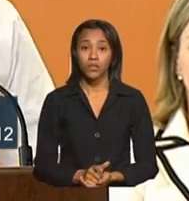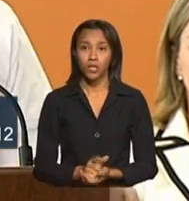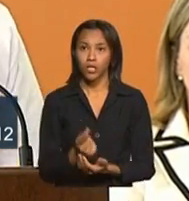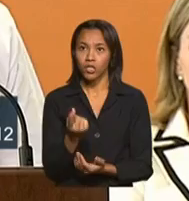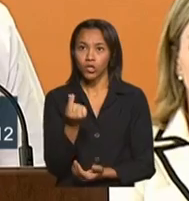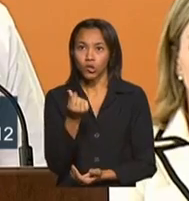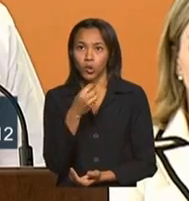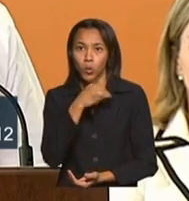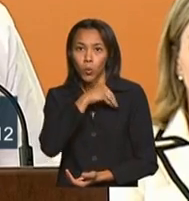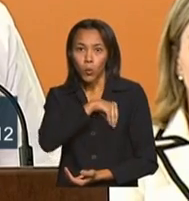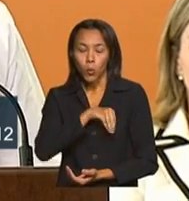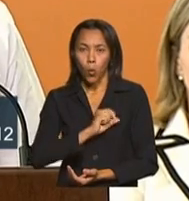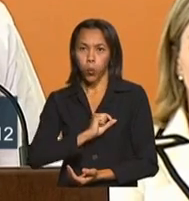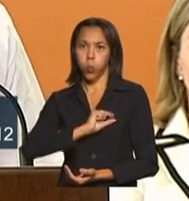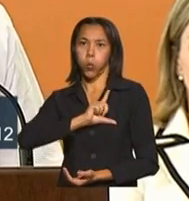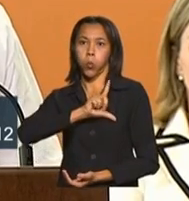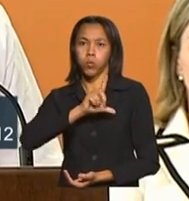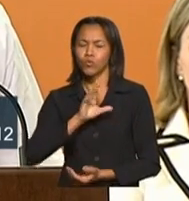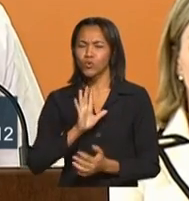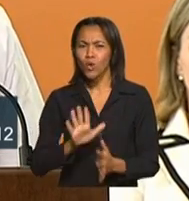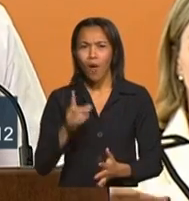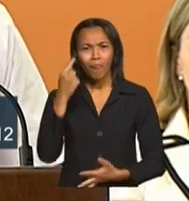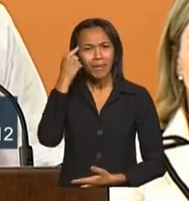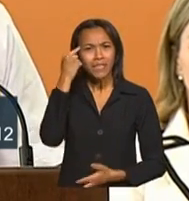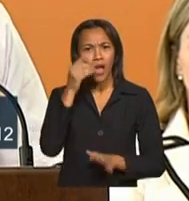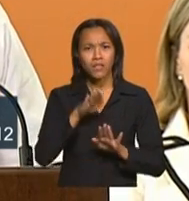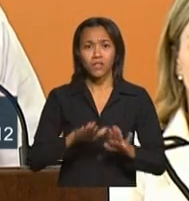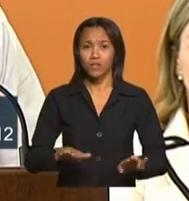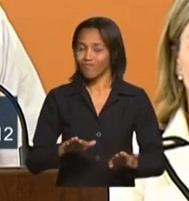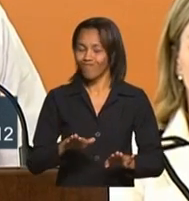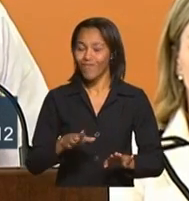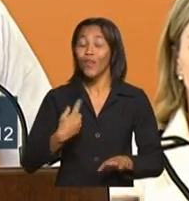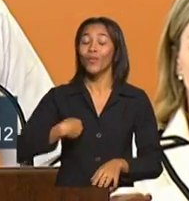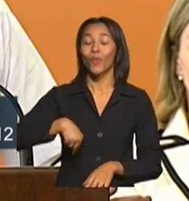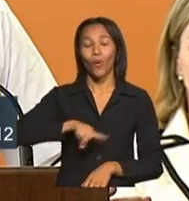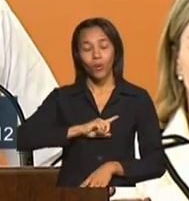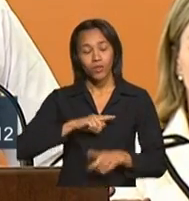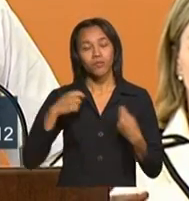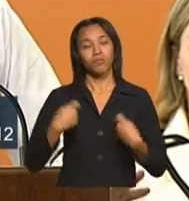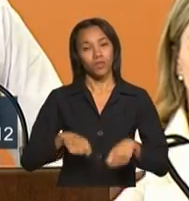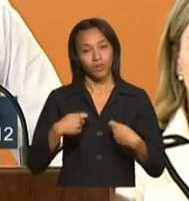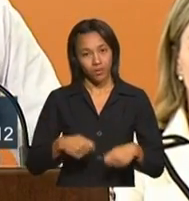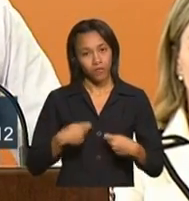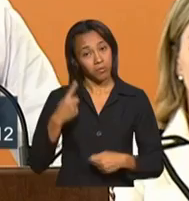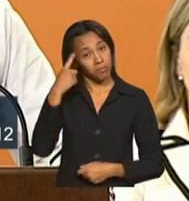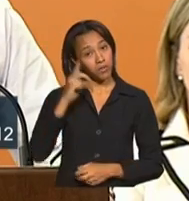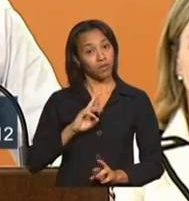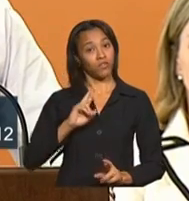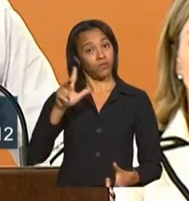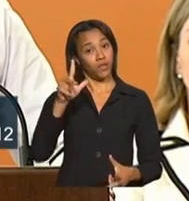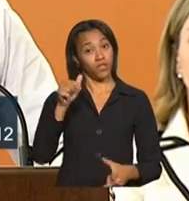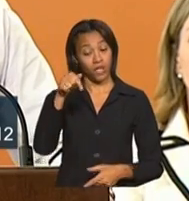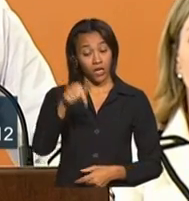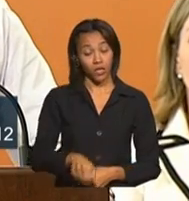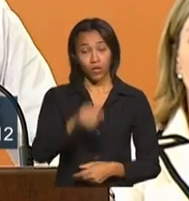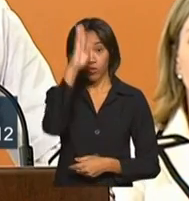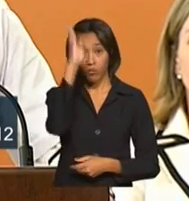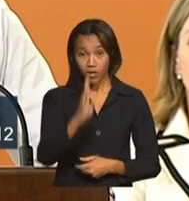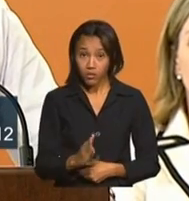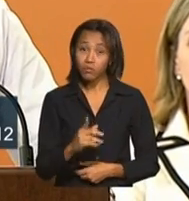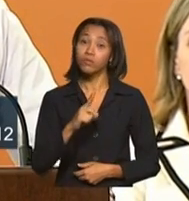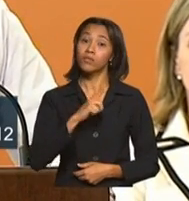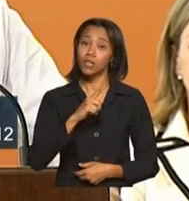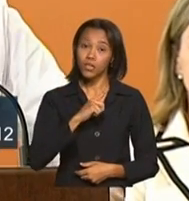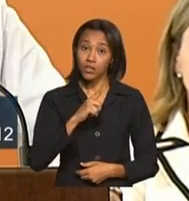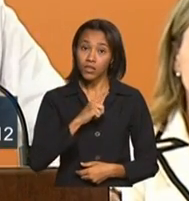uma renda. Nós temos de apostar que um país como o Brasil tem de ter